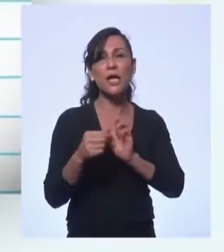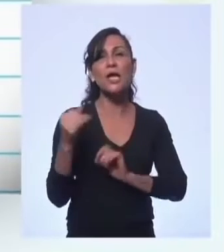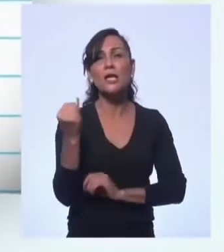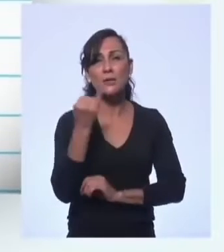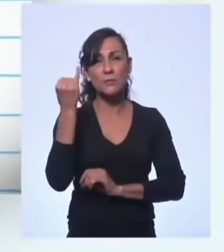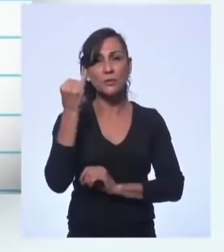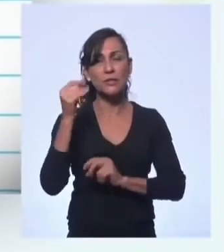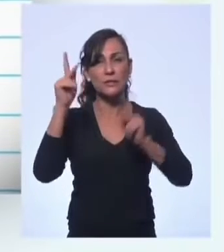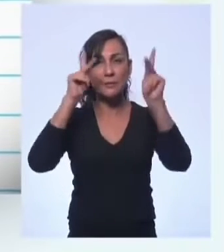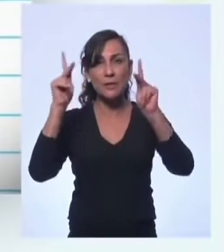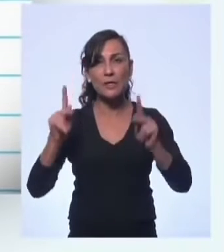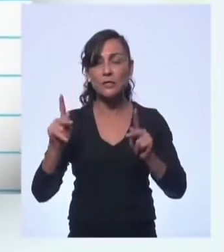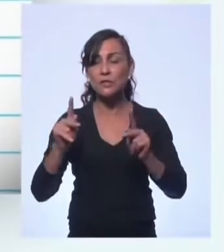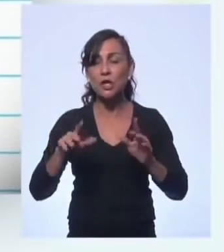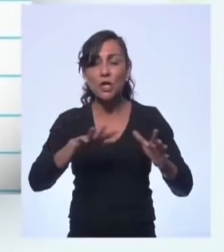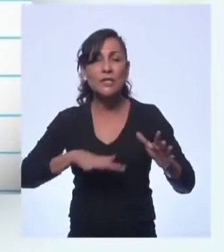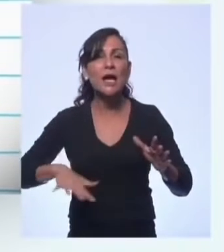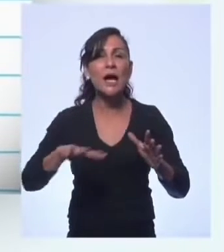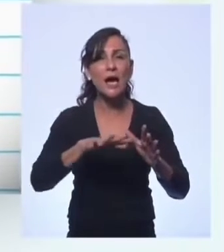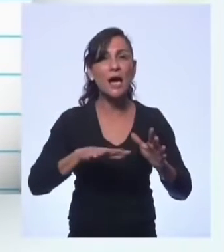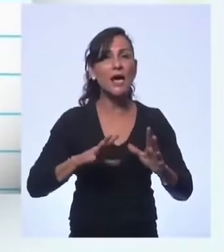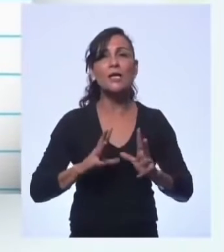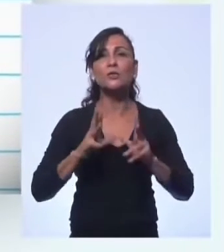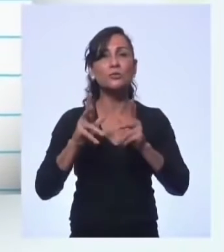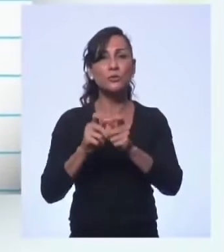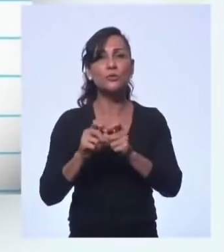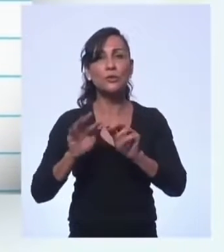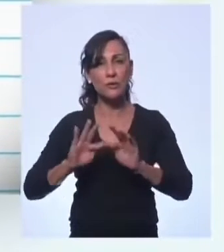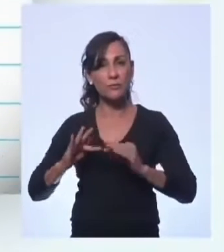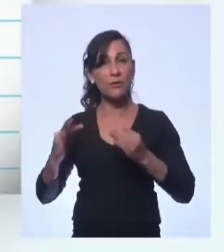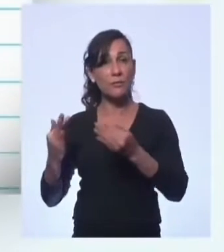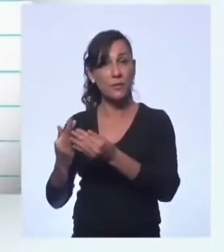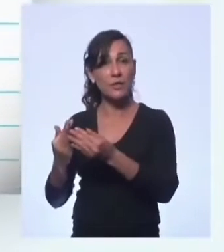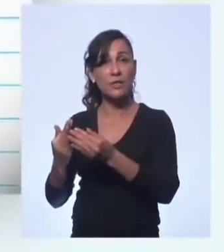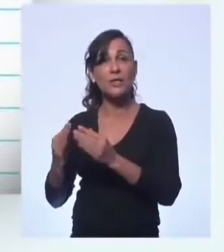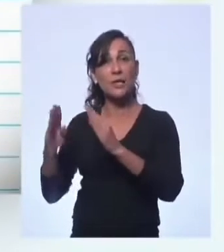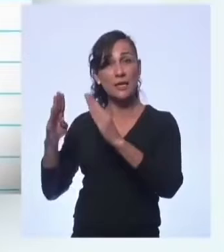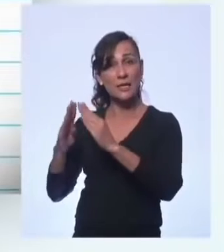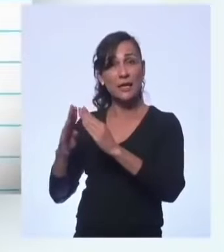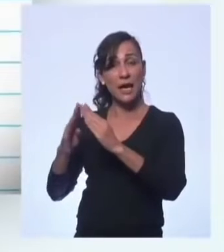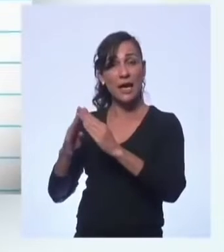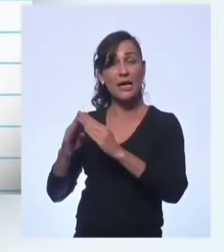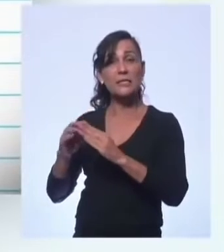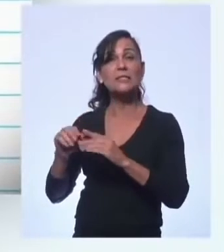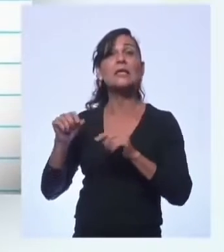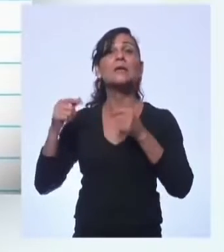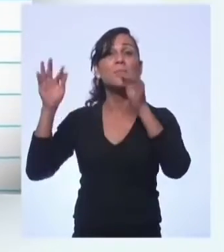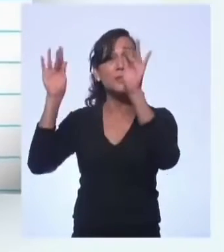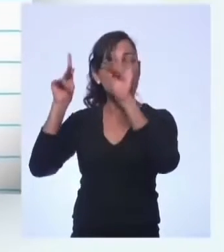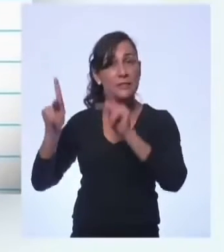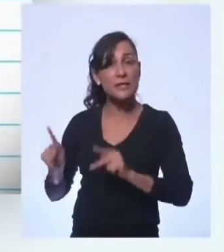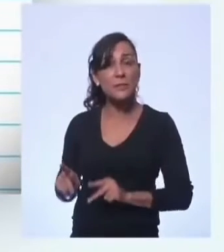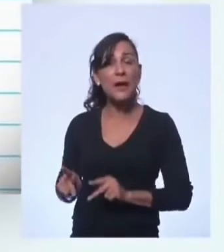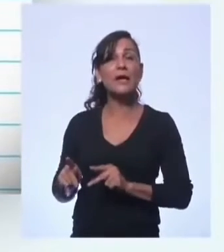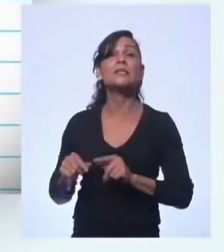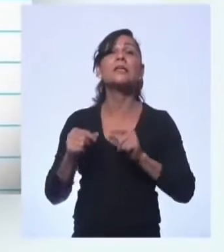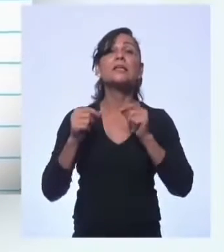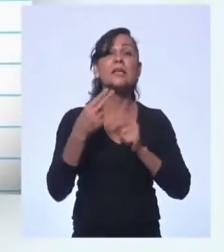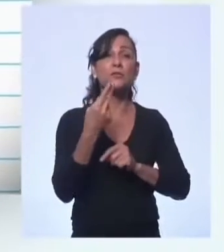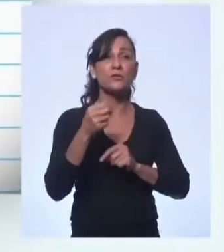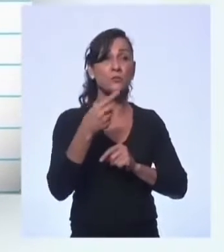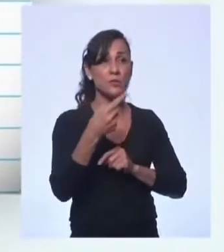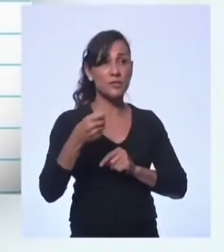estar presente em todos os níveis, a começar pelo doméstico. De acordo com dados disponíveis de 2005 a 2017,